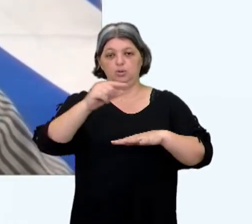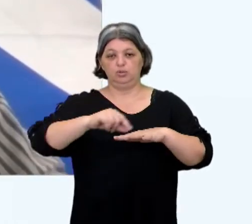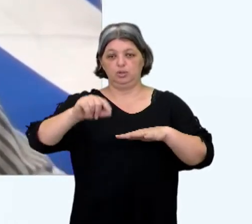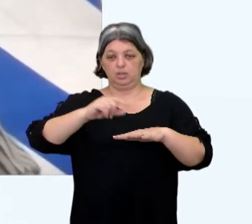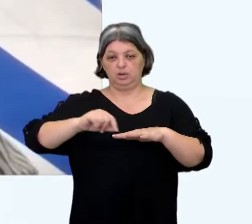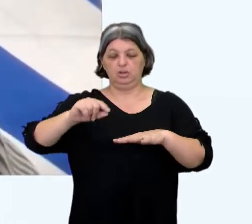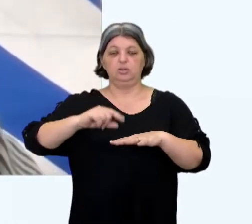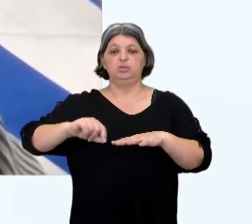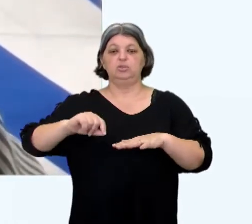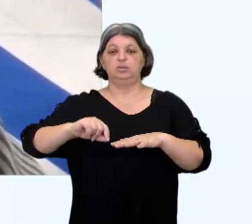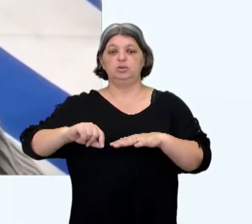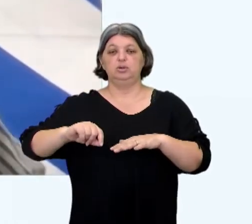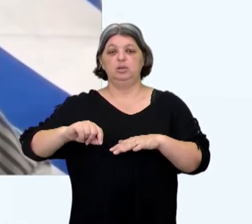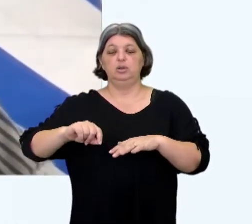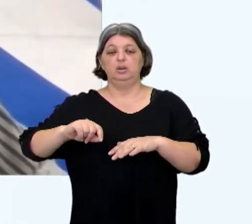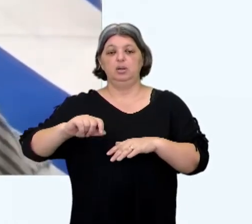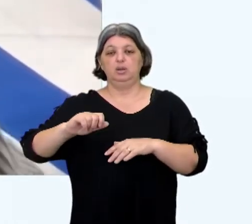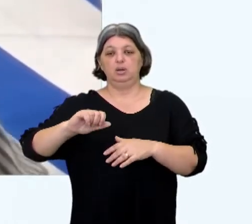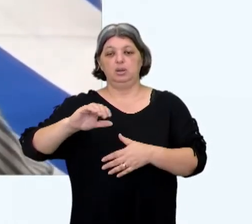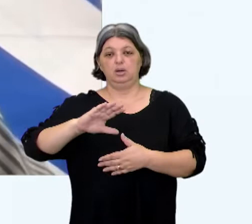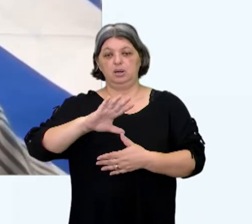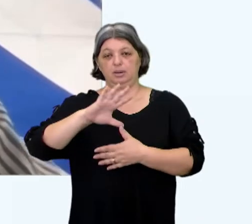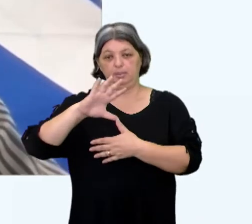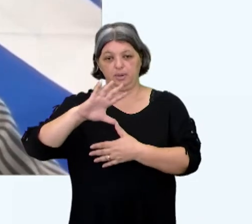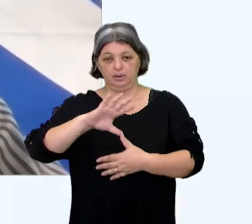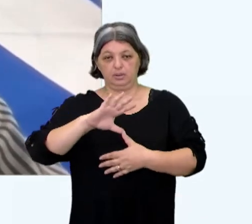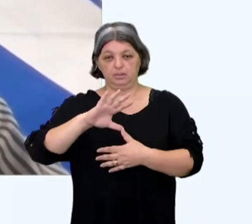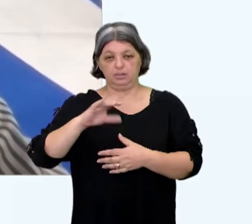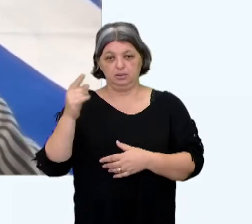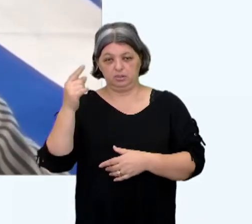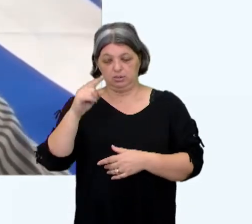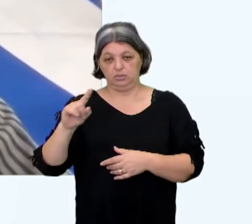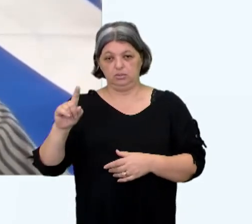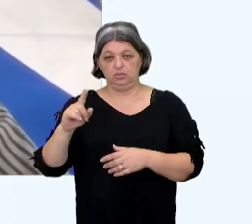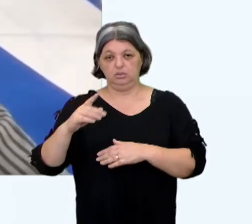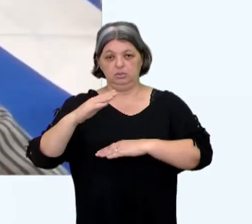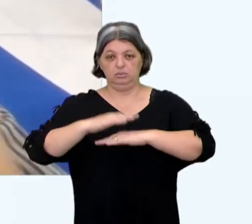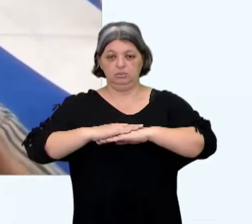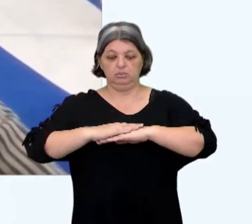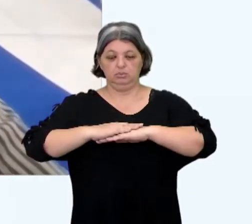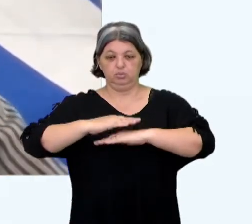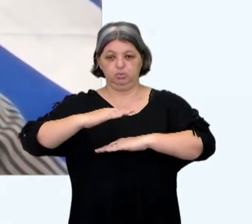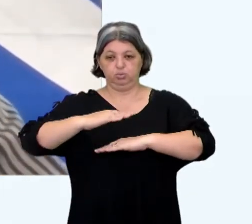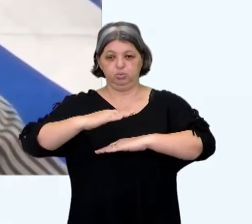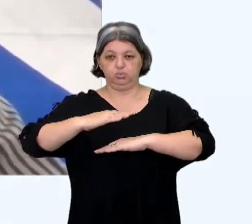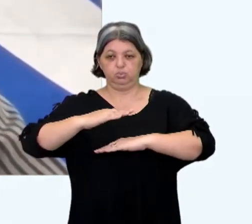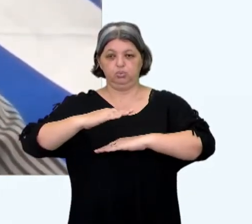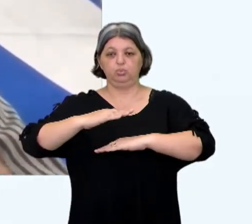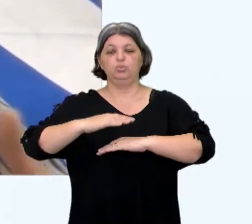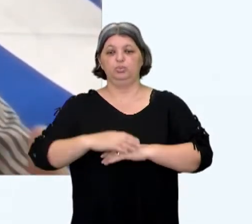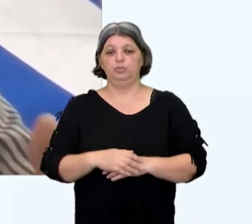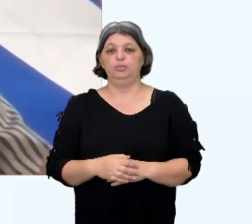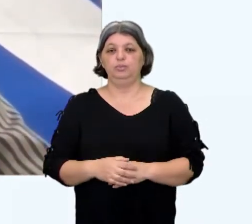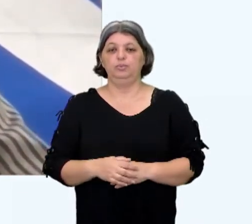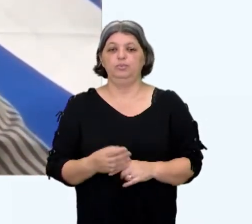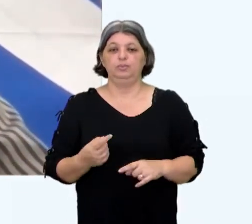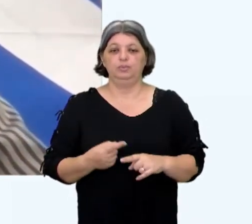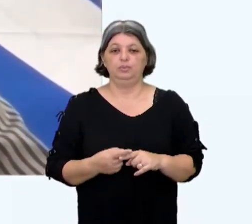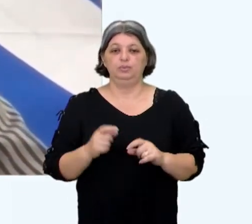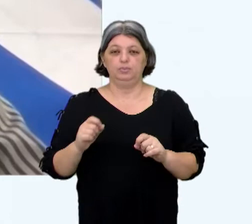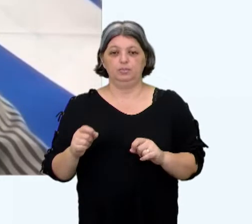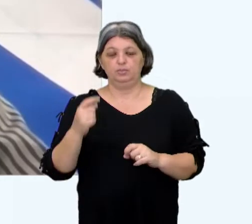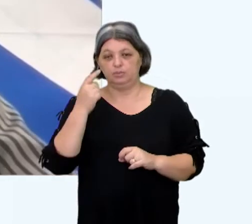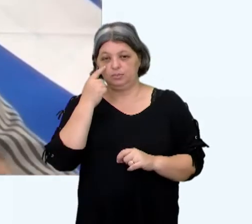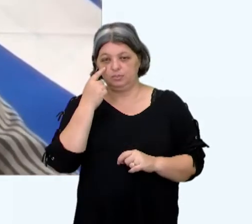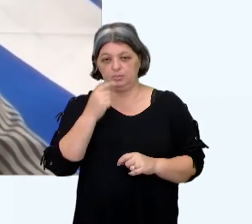estavam colados. Essa foi a última parte a se descolar, e com isso gerou uma série de retrabalhamentos e a geologia daquela